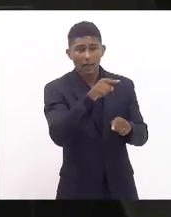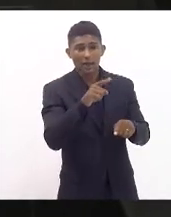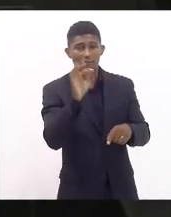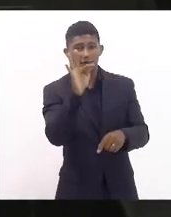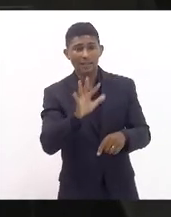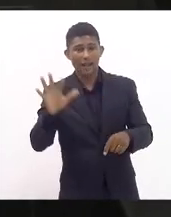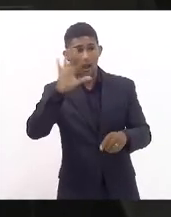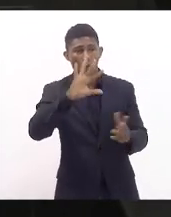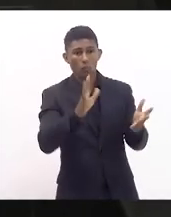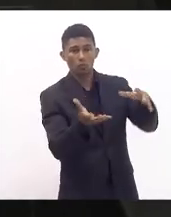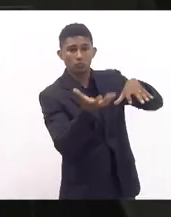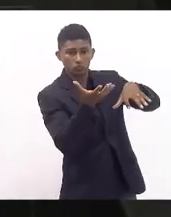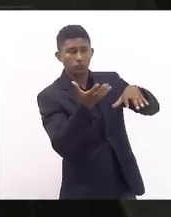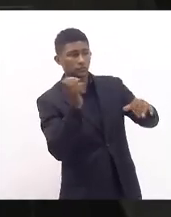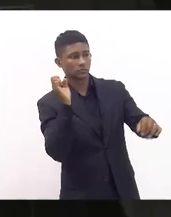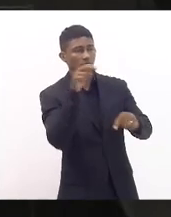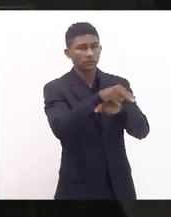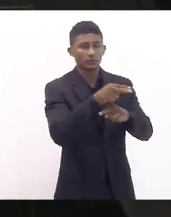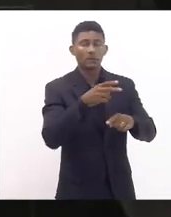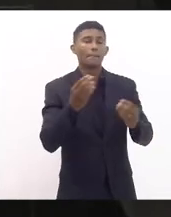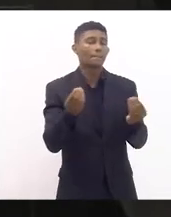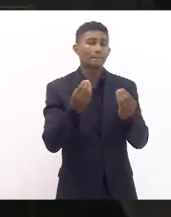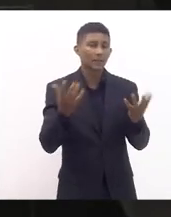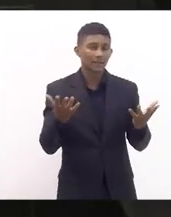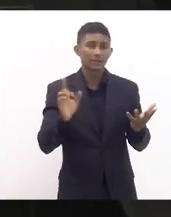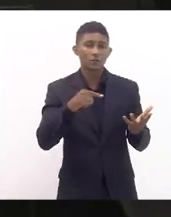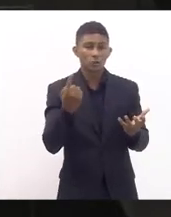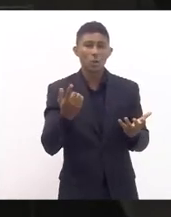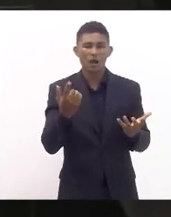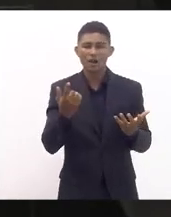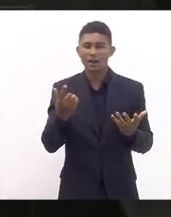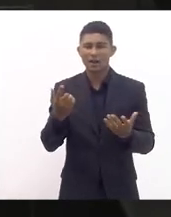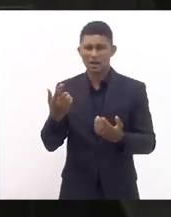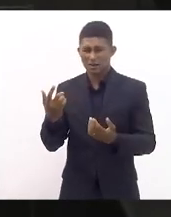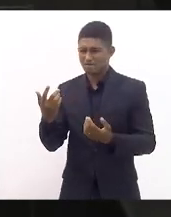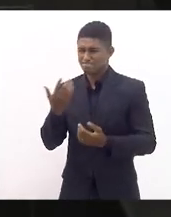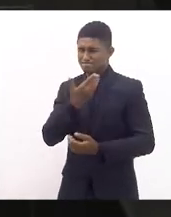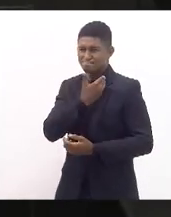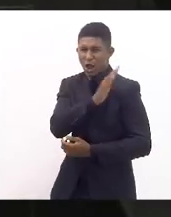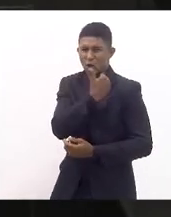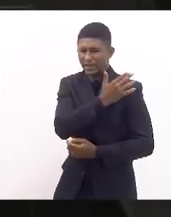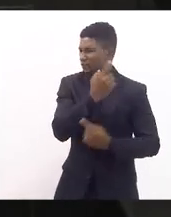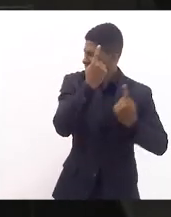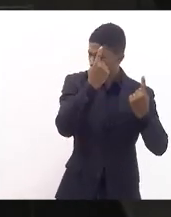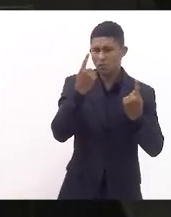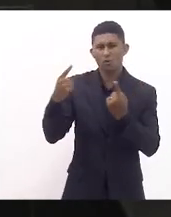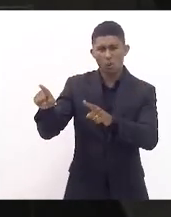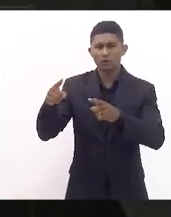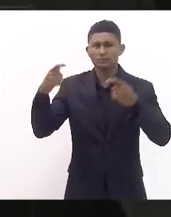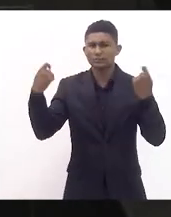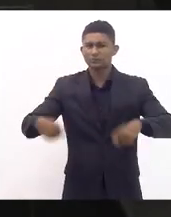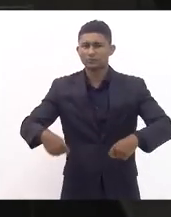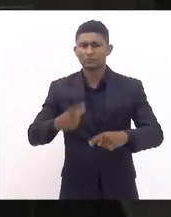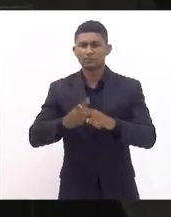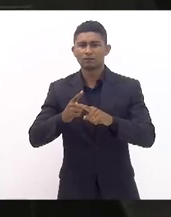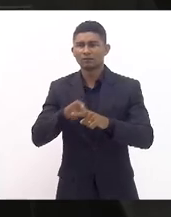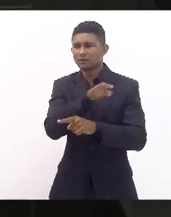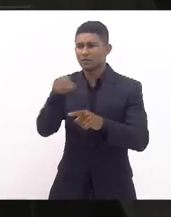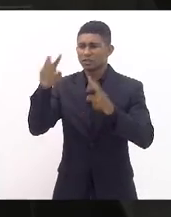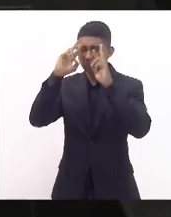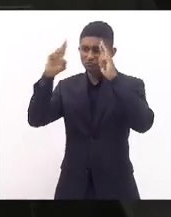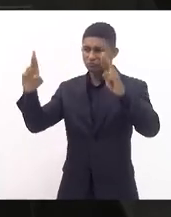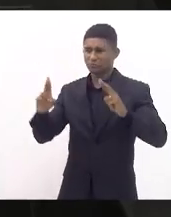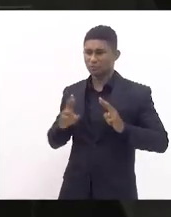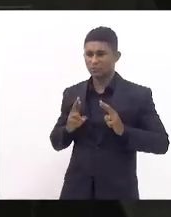que a gente possa combater esse tipo de discriminação e comportamento desrespeitoso em